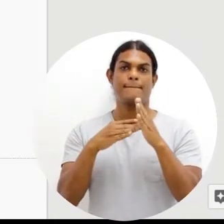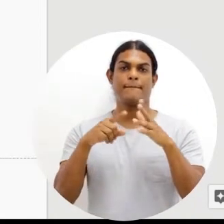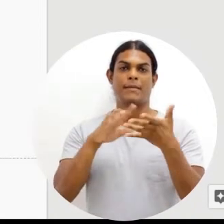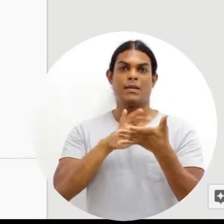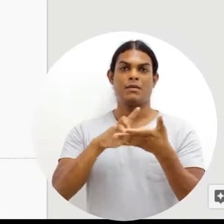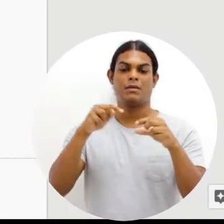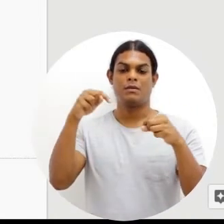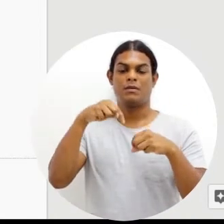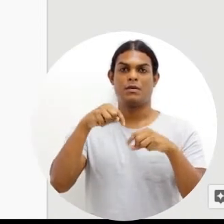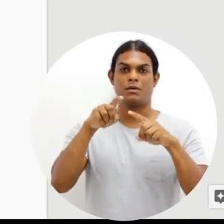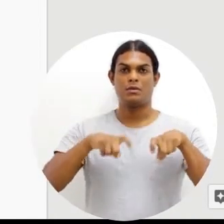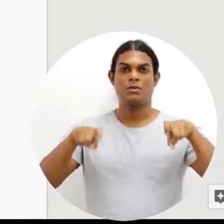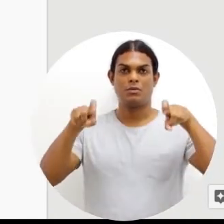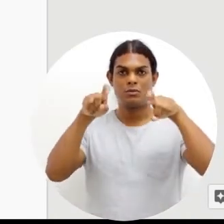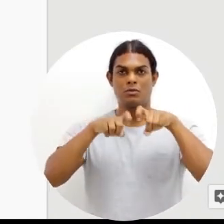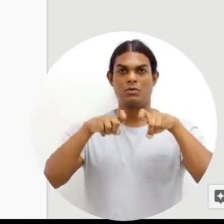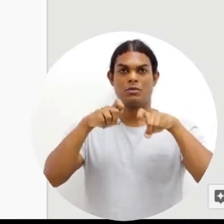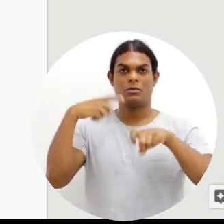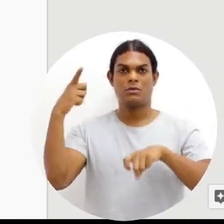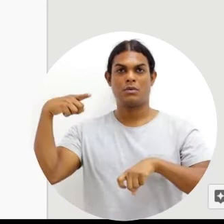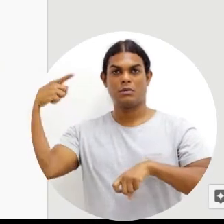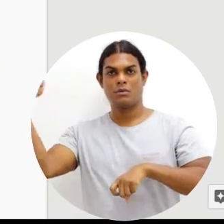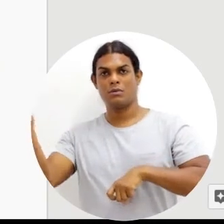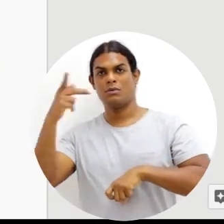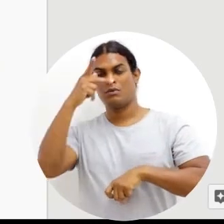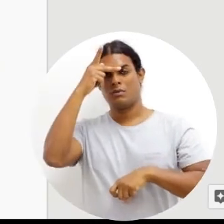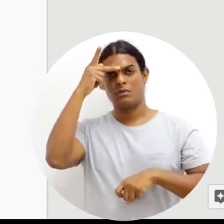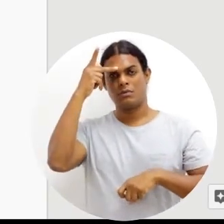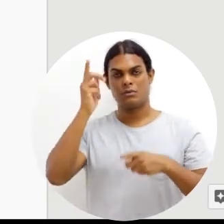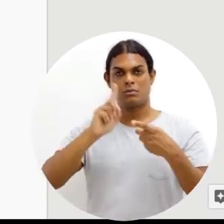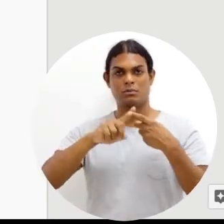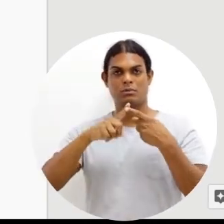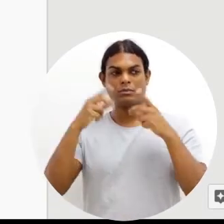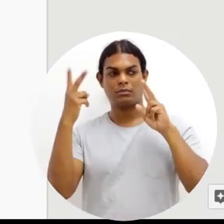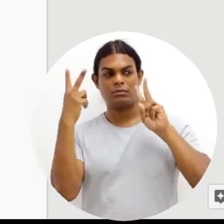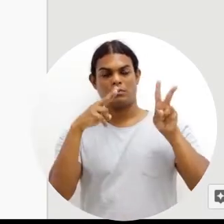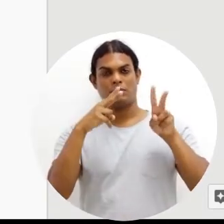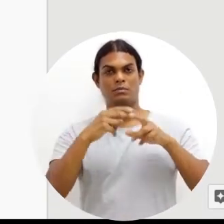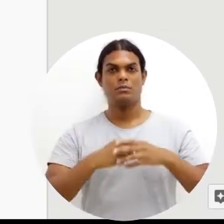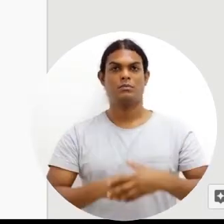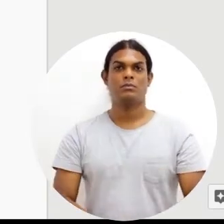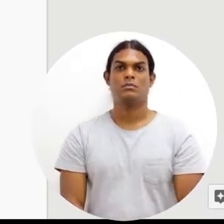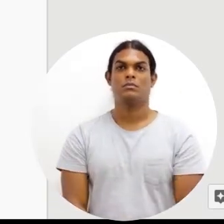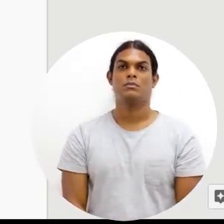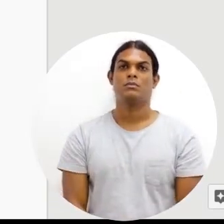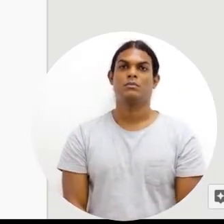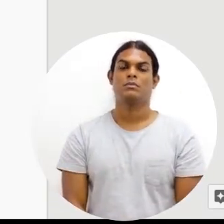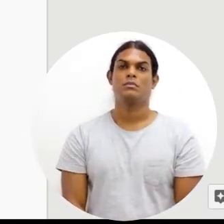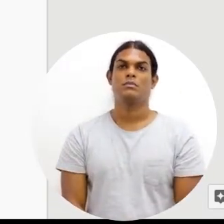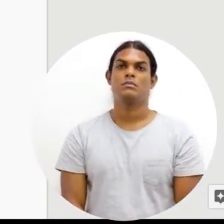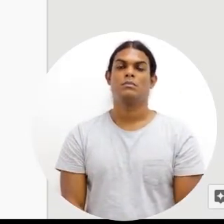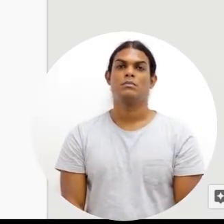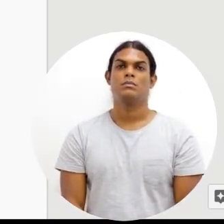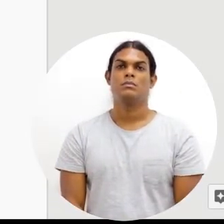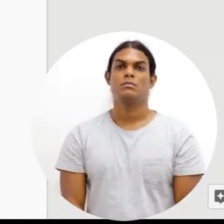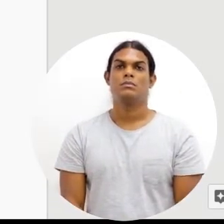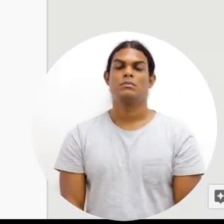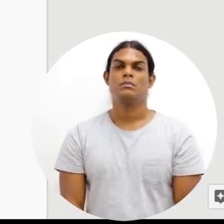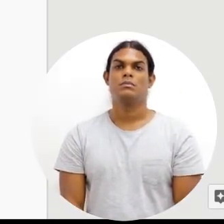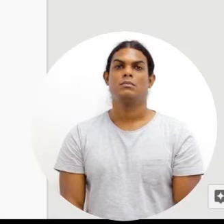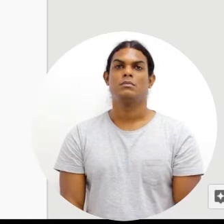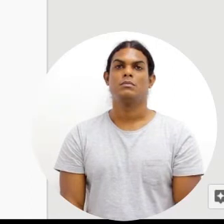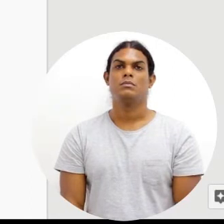outro material e vou colar lá no documento. Então vamos lá. Então eu colei aqui. À medida que eu